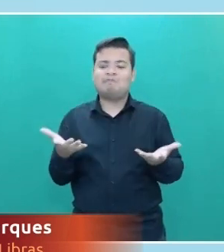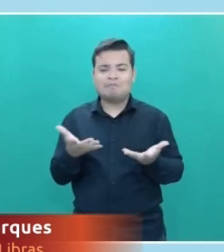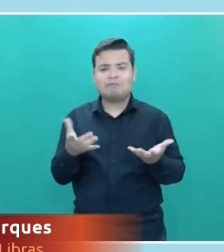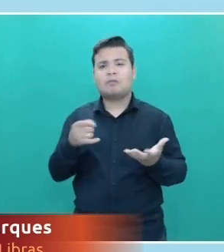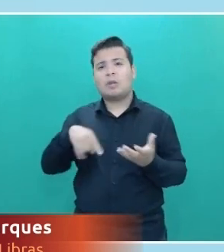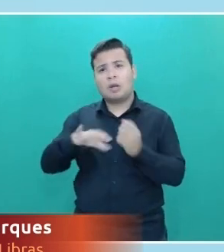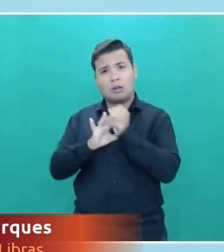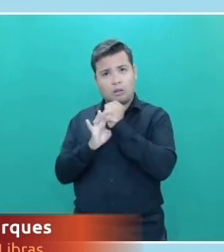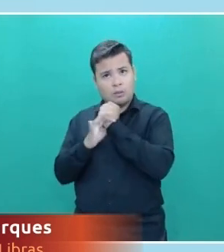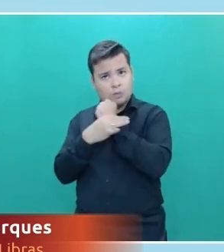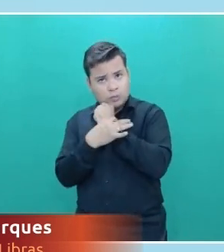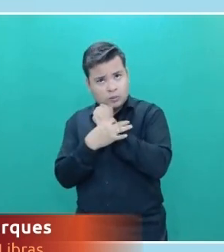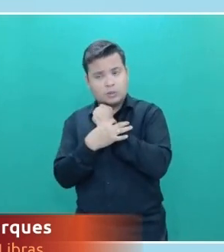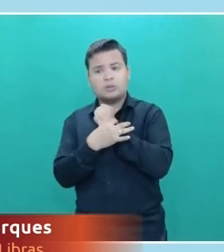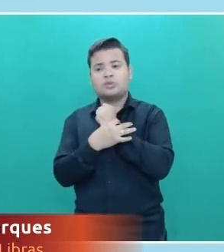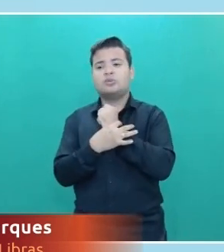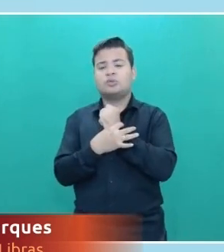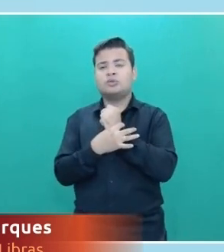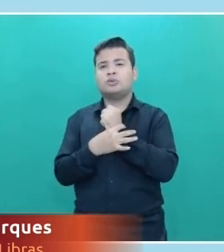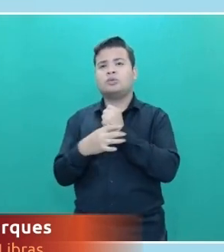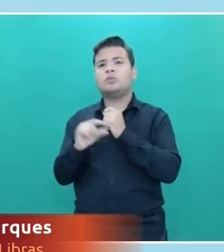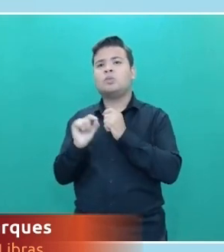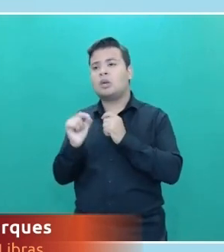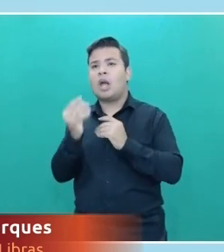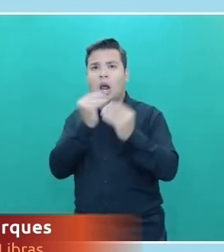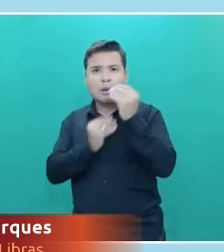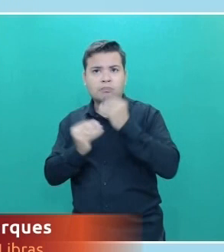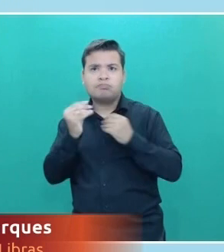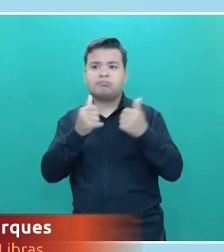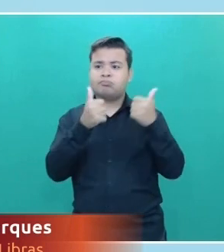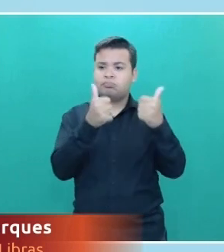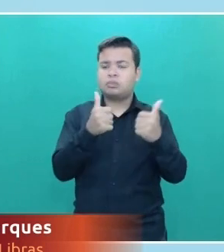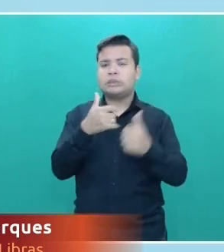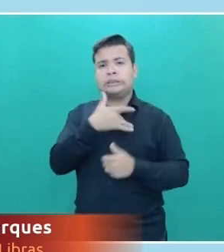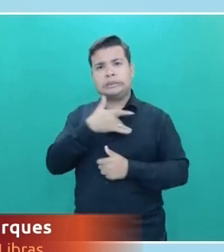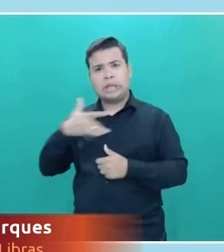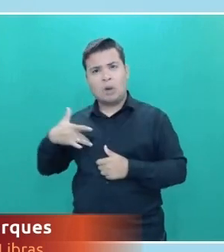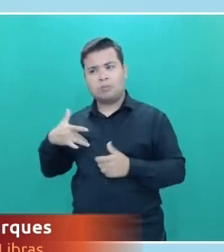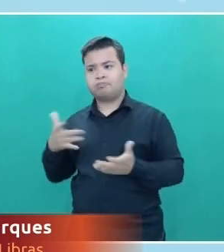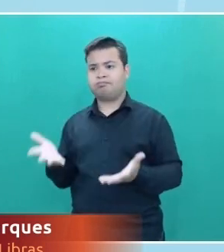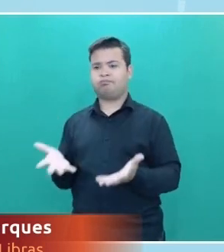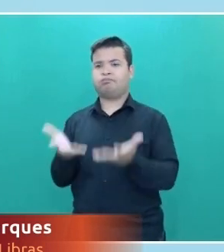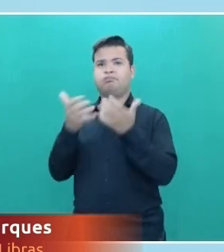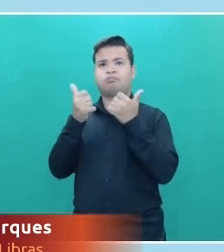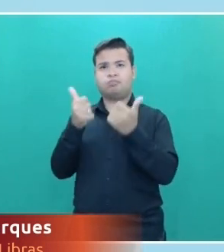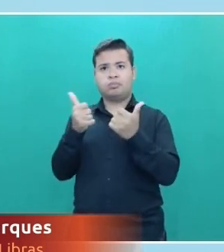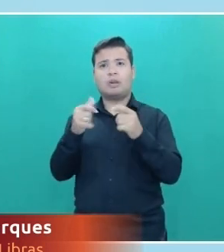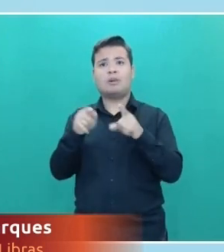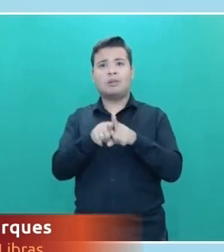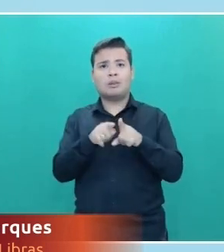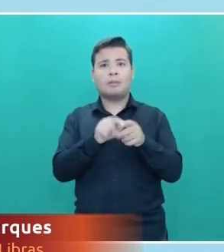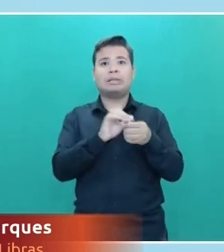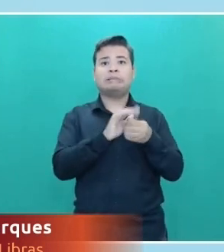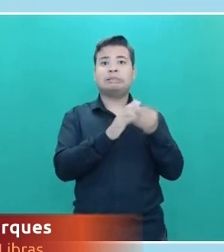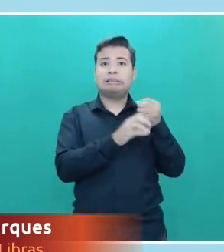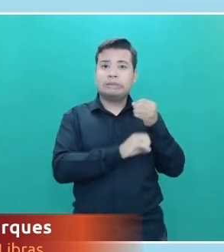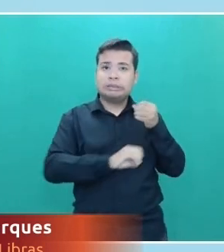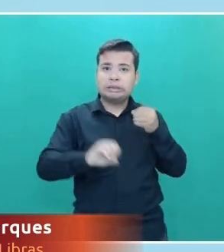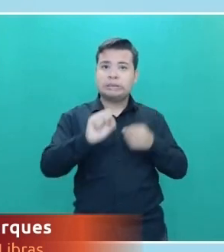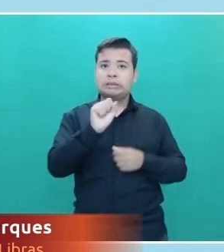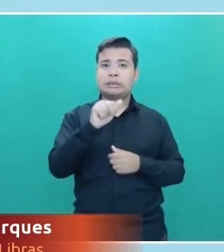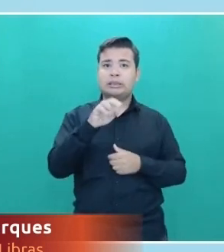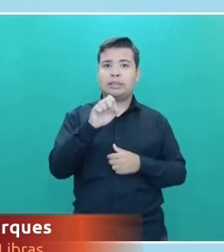garantir uma maior segurança alimentar, melhorias na sua saúde, saneamento, né? Então, assim, há